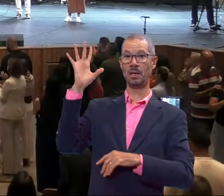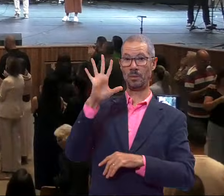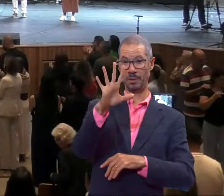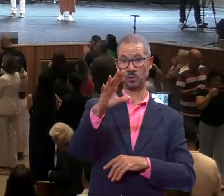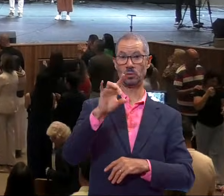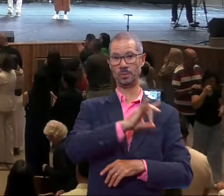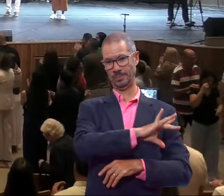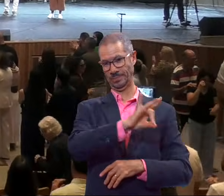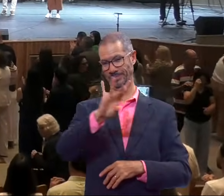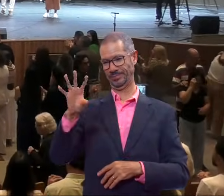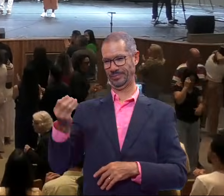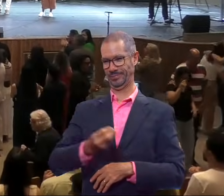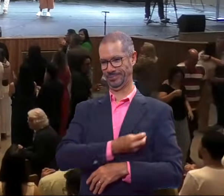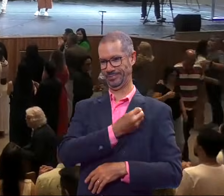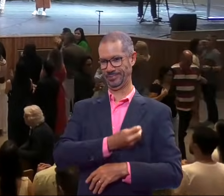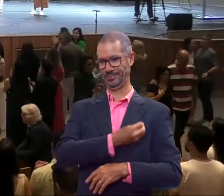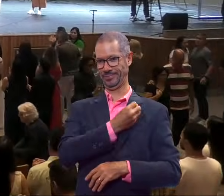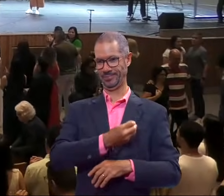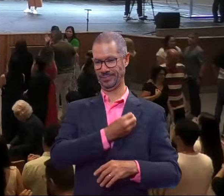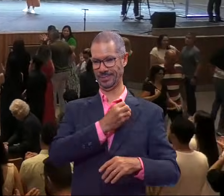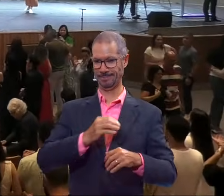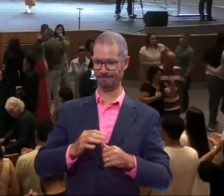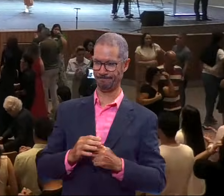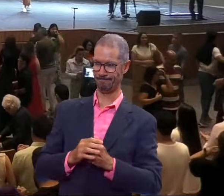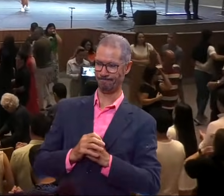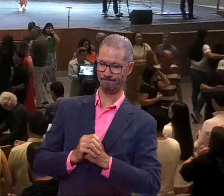a vida de cada um de vocês.